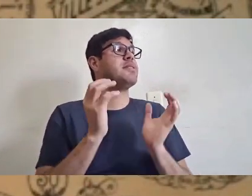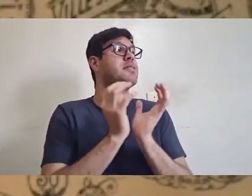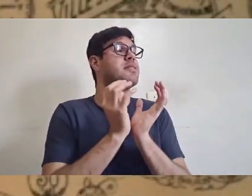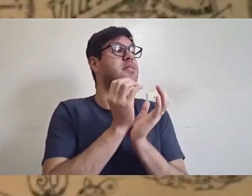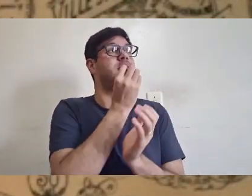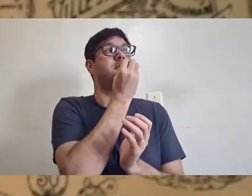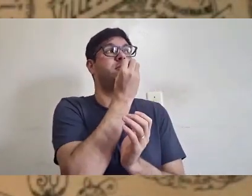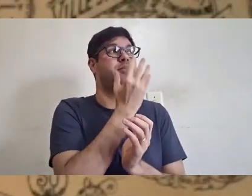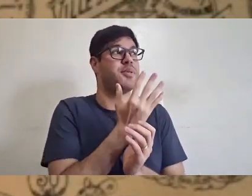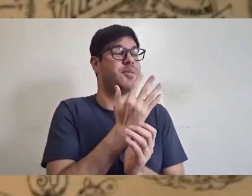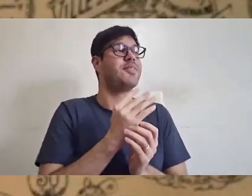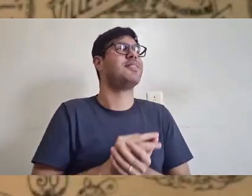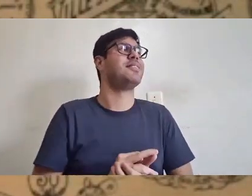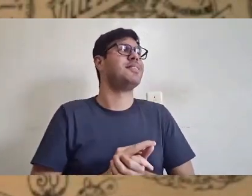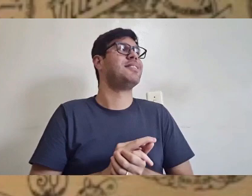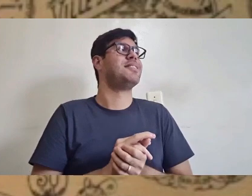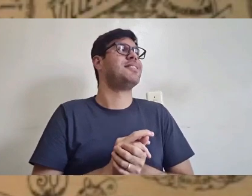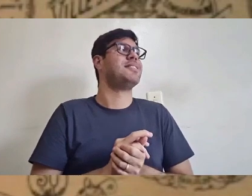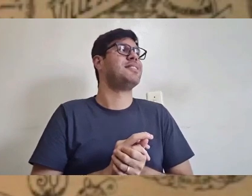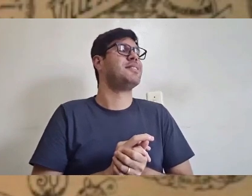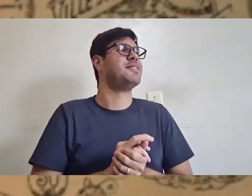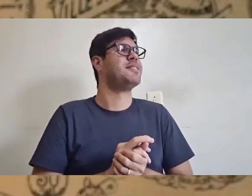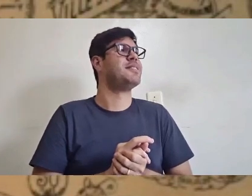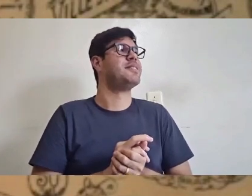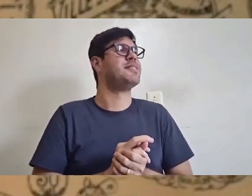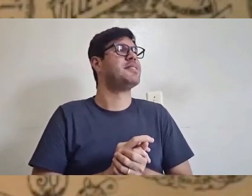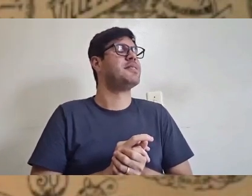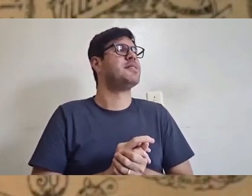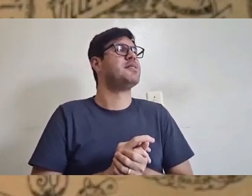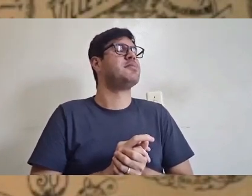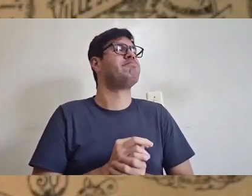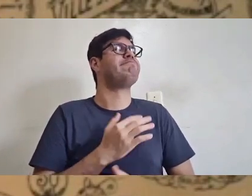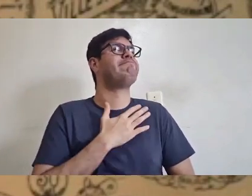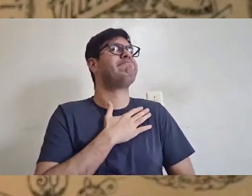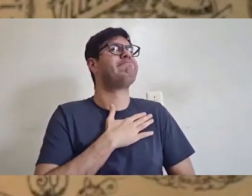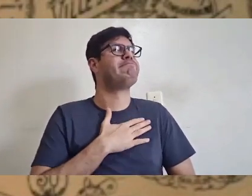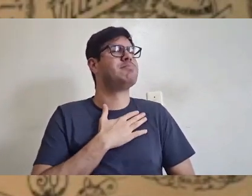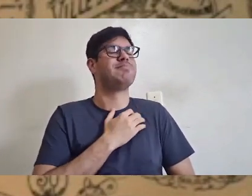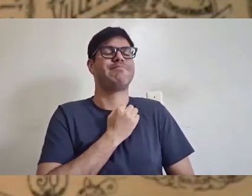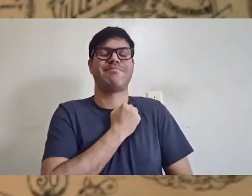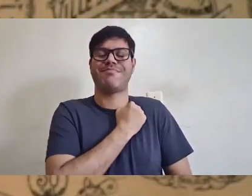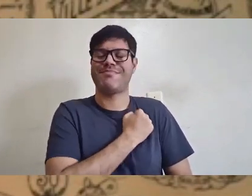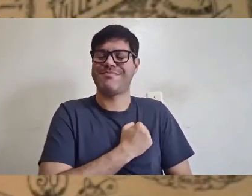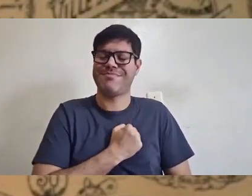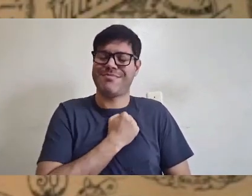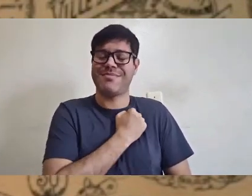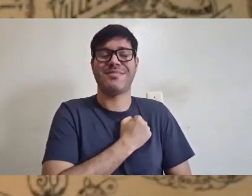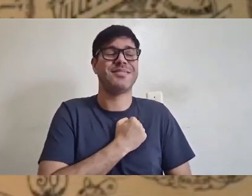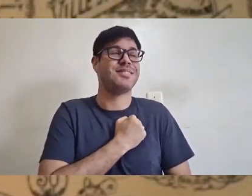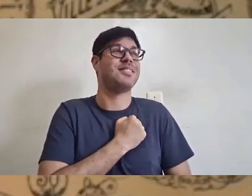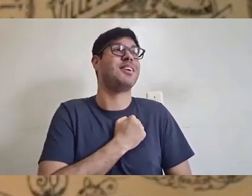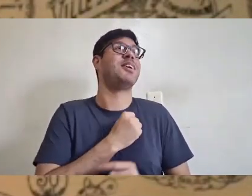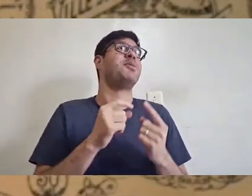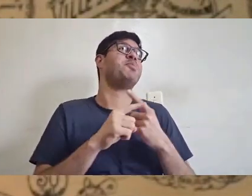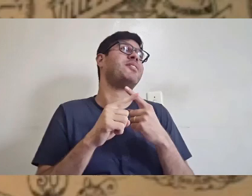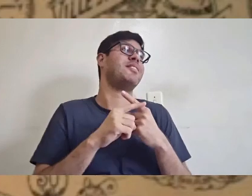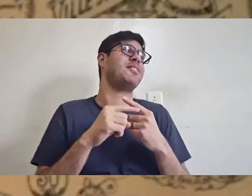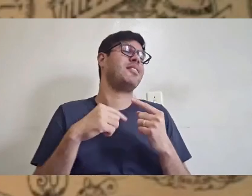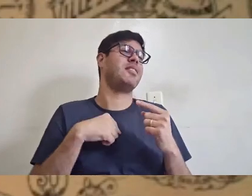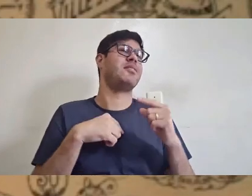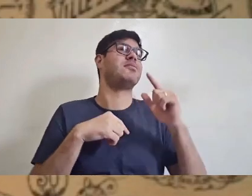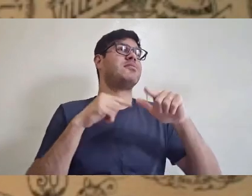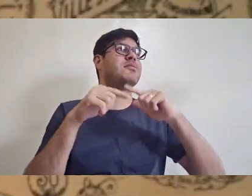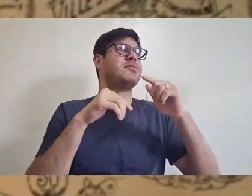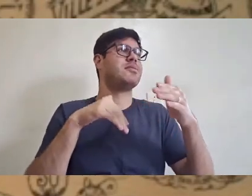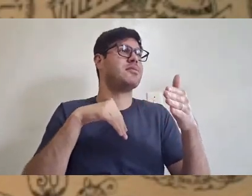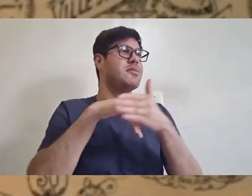acompanha a Inter, acompanha o Independente. Então eu tenho saudade, porque graças ao futebol, tanto a